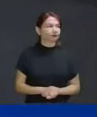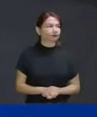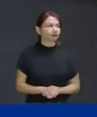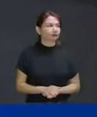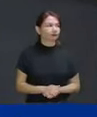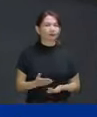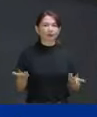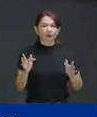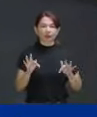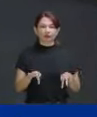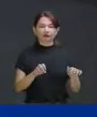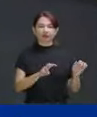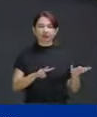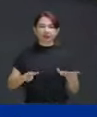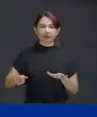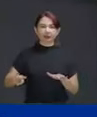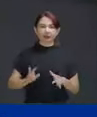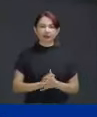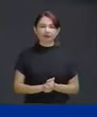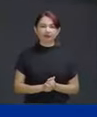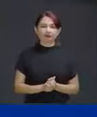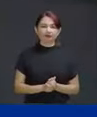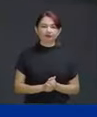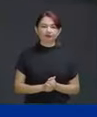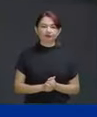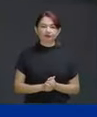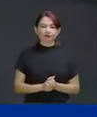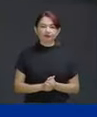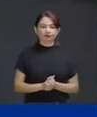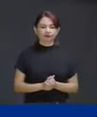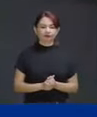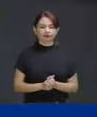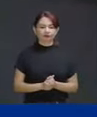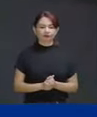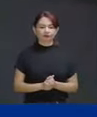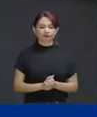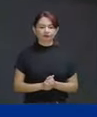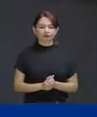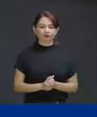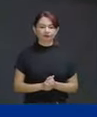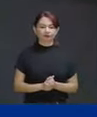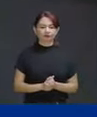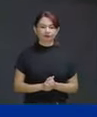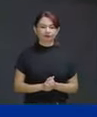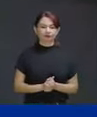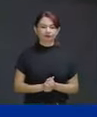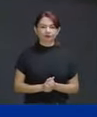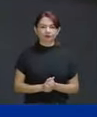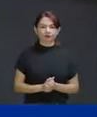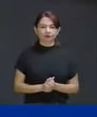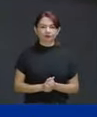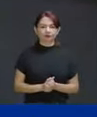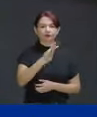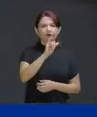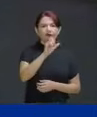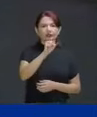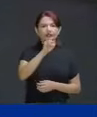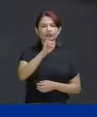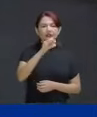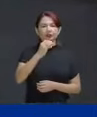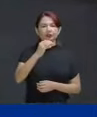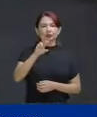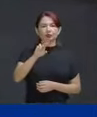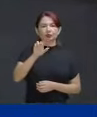Concorreu agora esse final de semana a um torneio de fisiculturismo e foi em